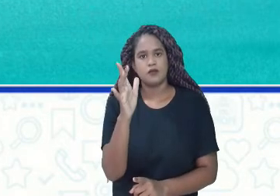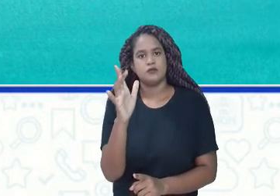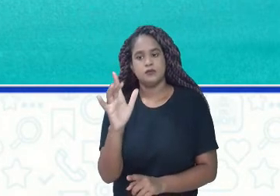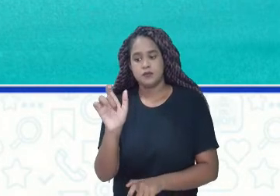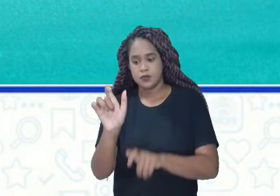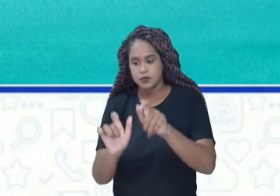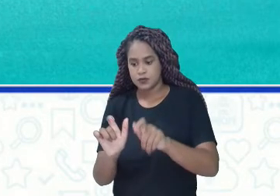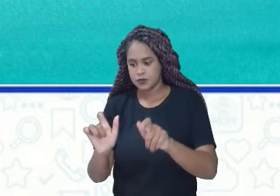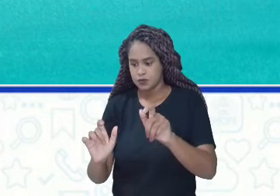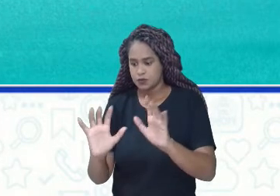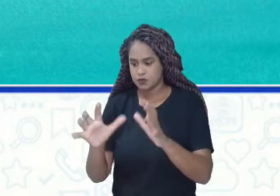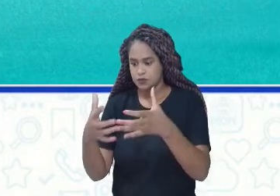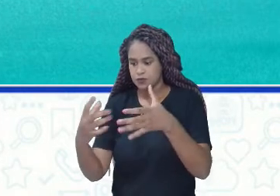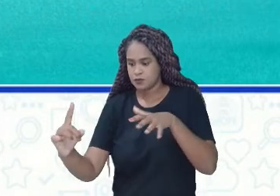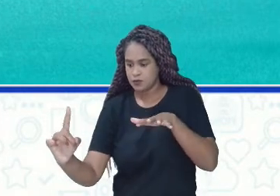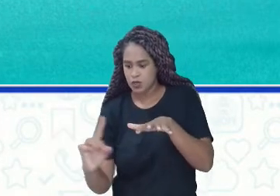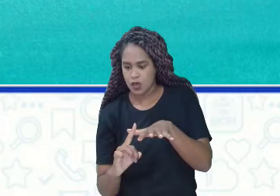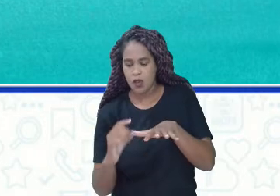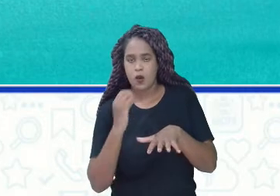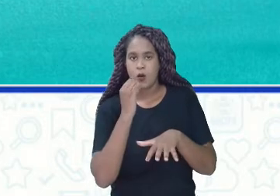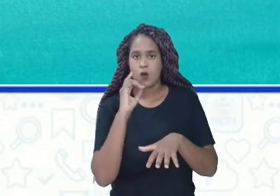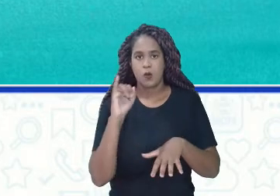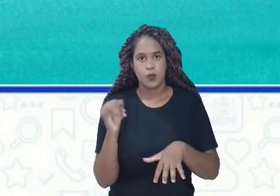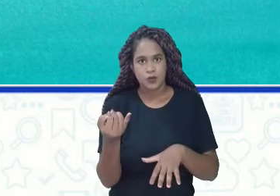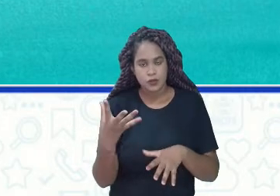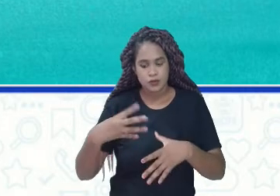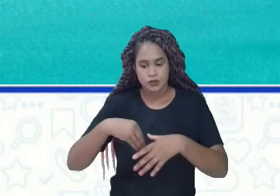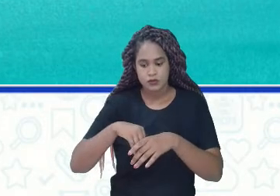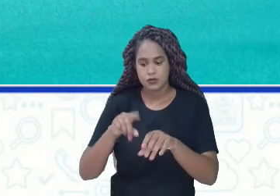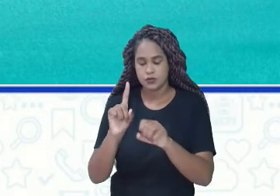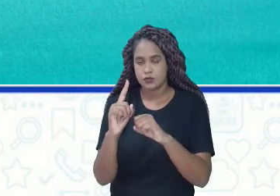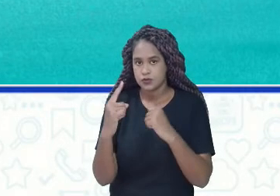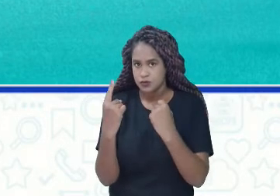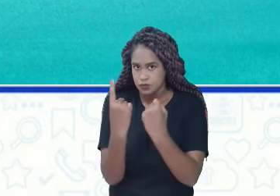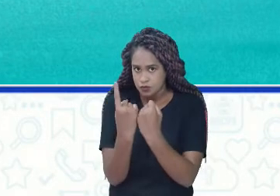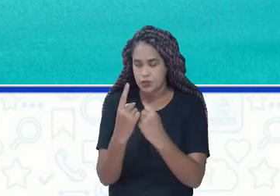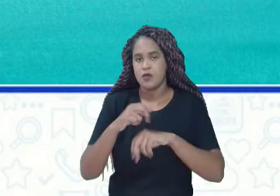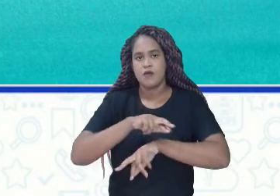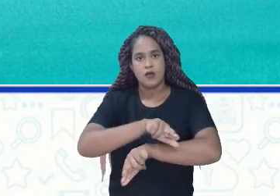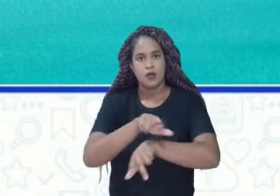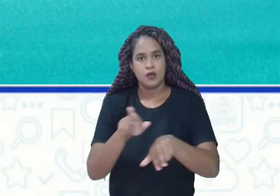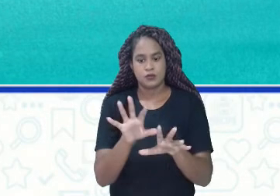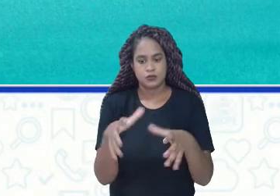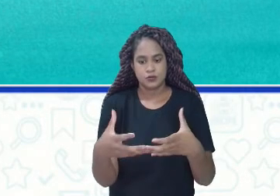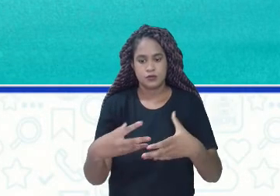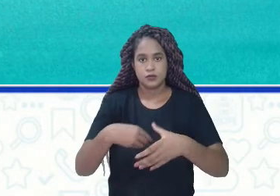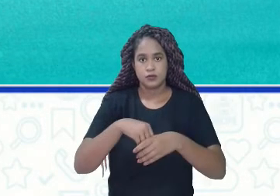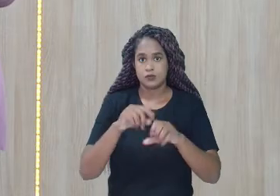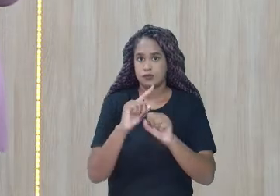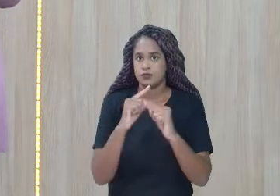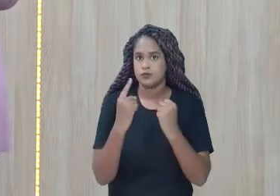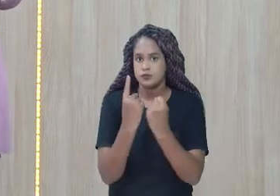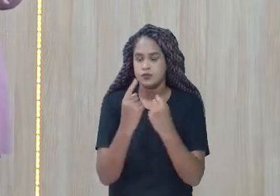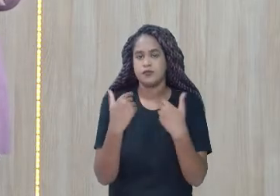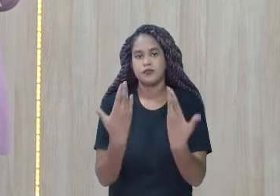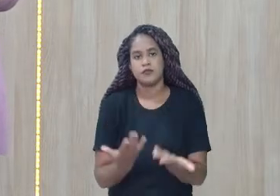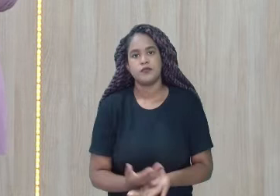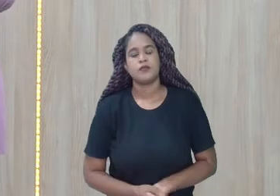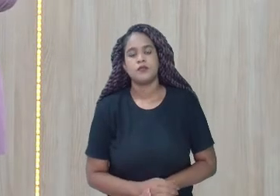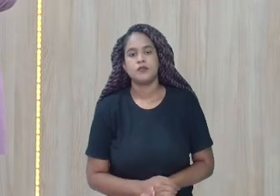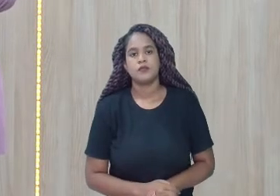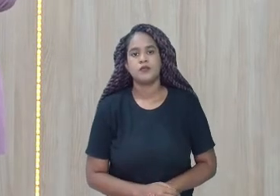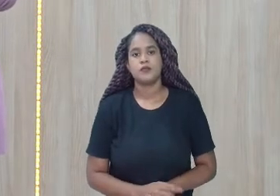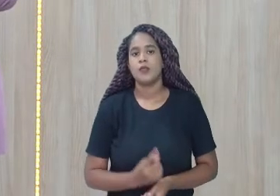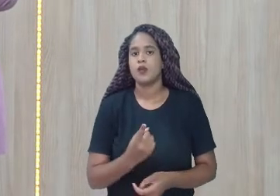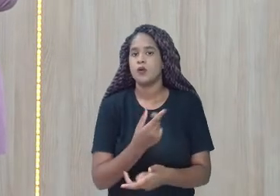dessas minorias históricas às oportunidades sociais disponíveis aos demais grupos da sociedade. Então, uma dessas